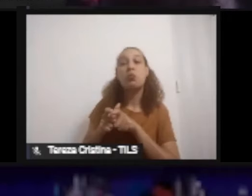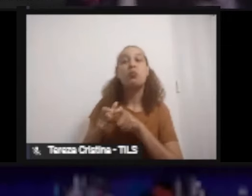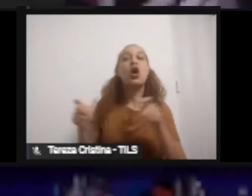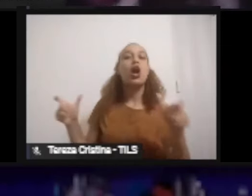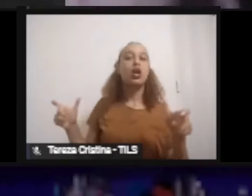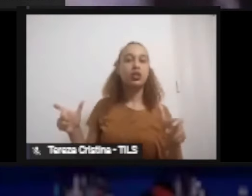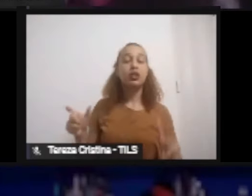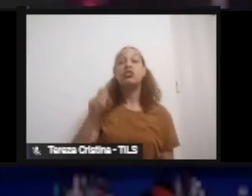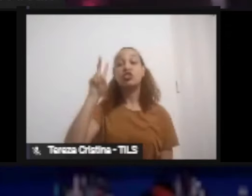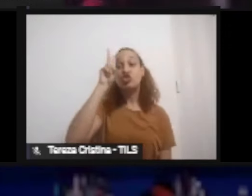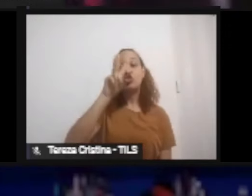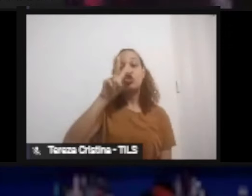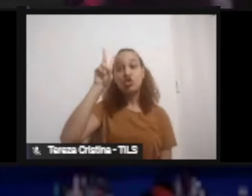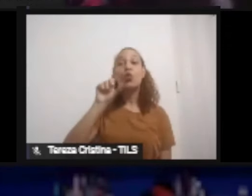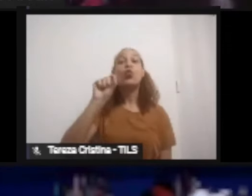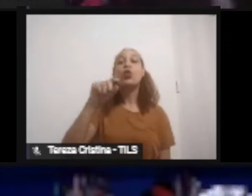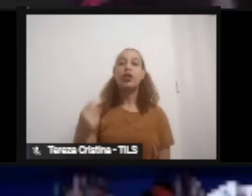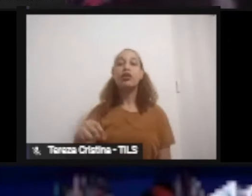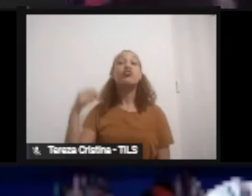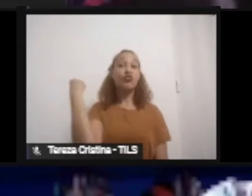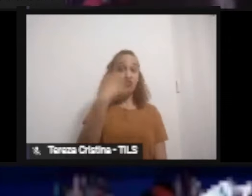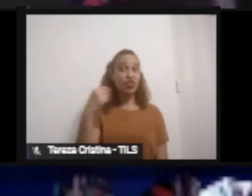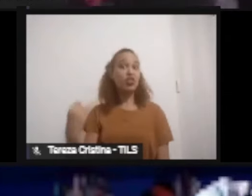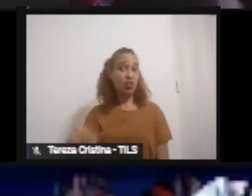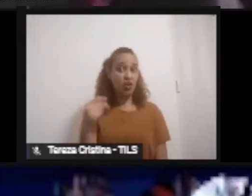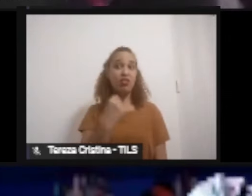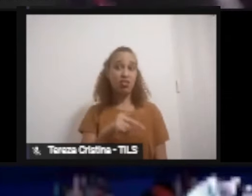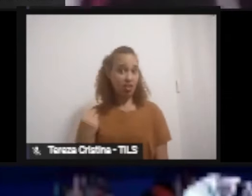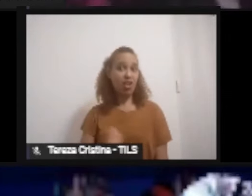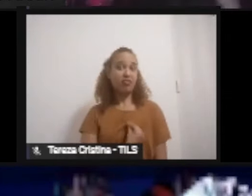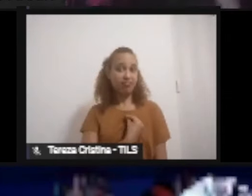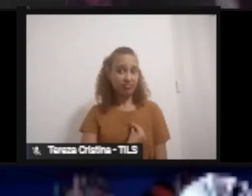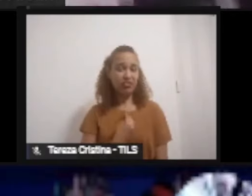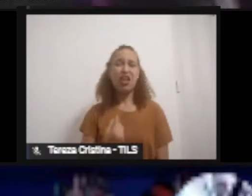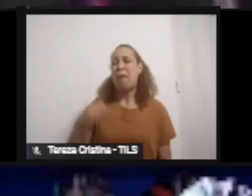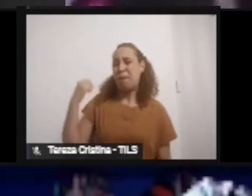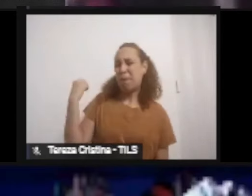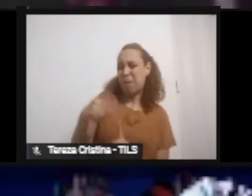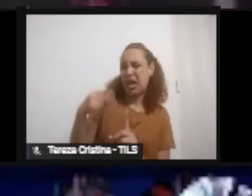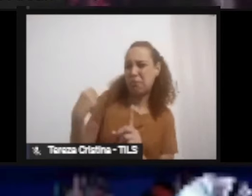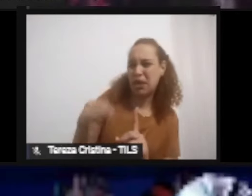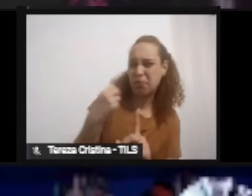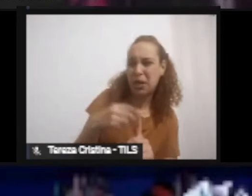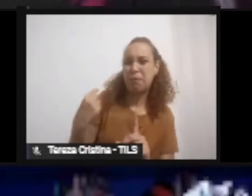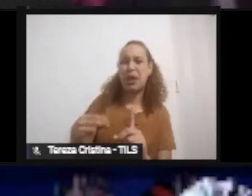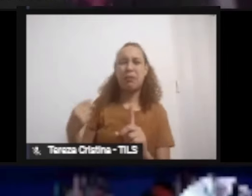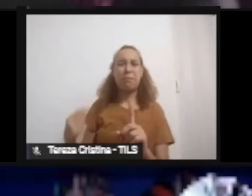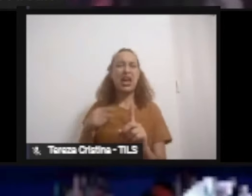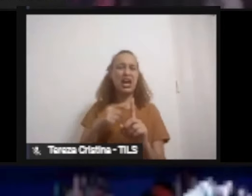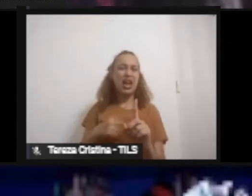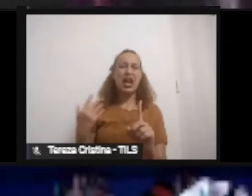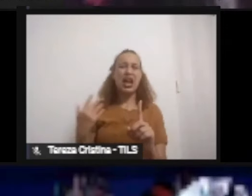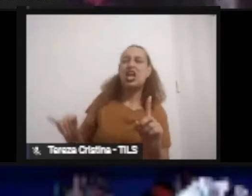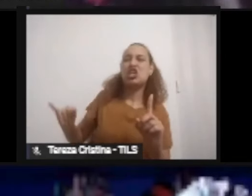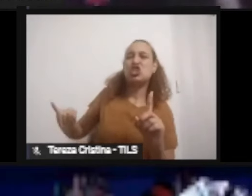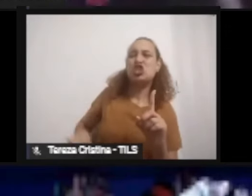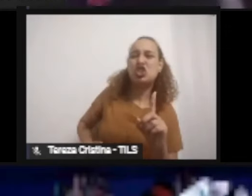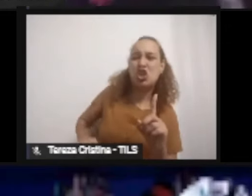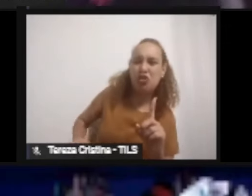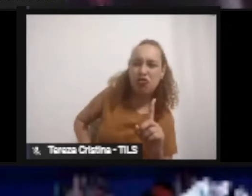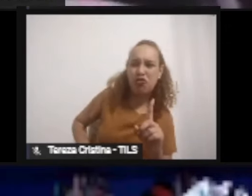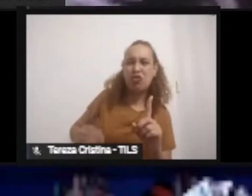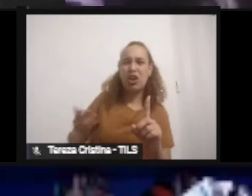de violência nas suas vidas. Apanharam muito, foram torturados e torturadas. São